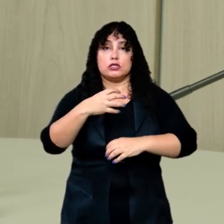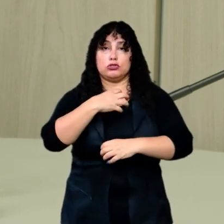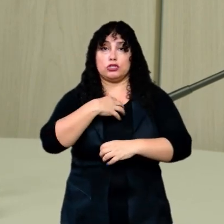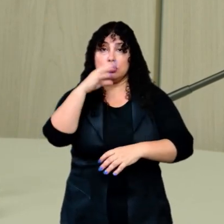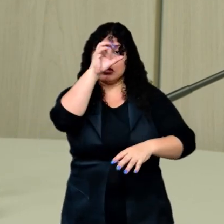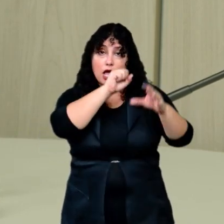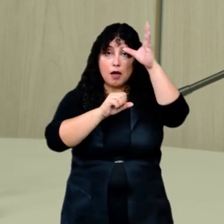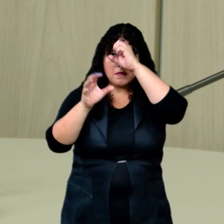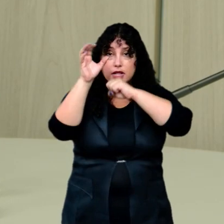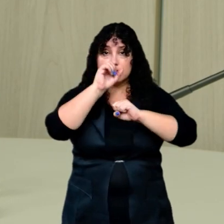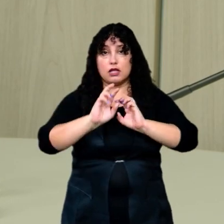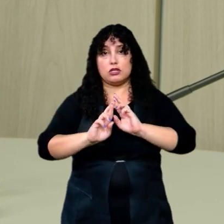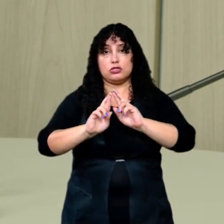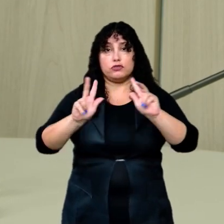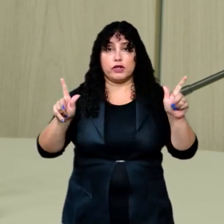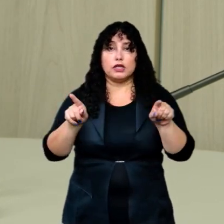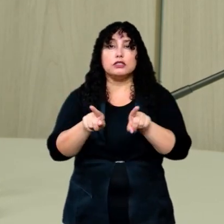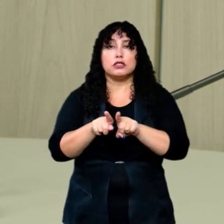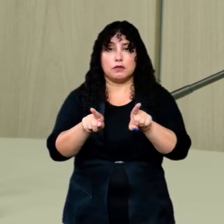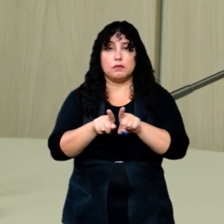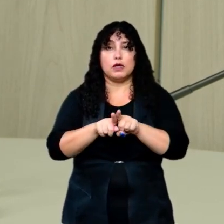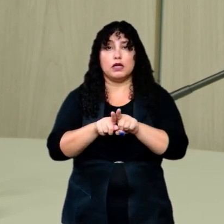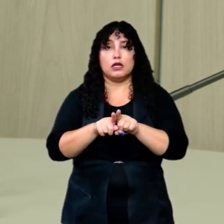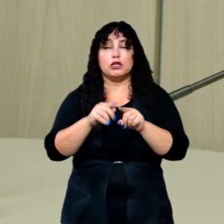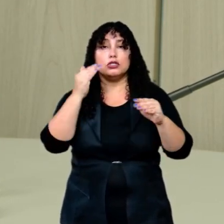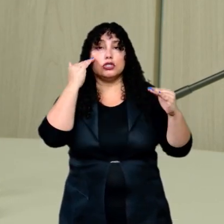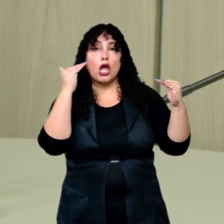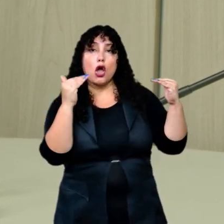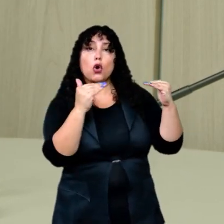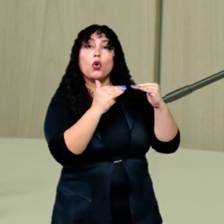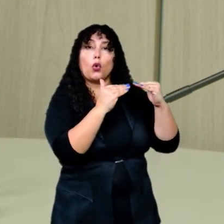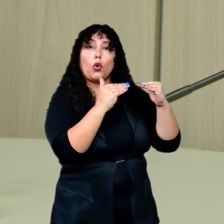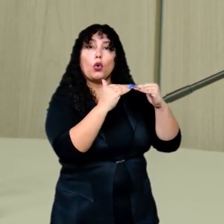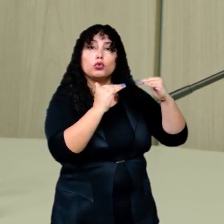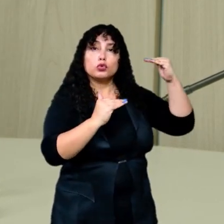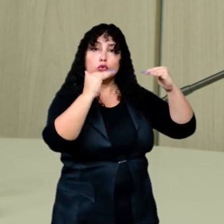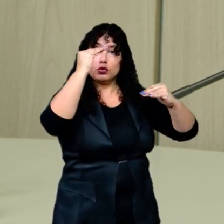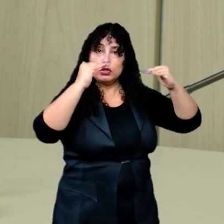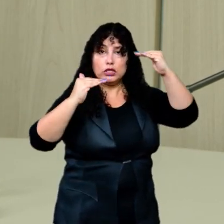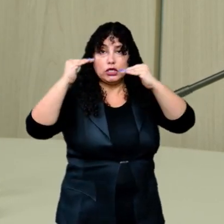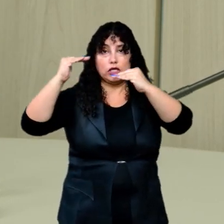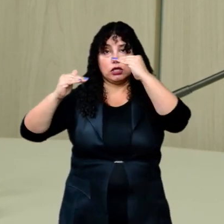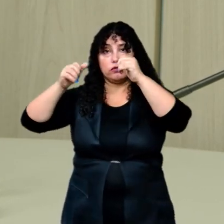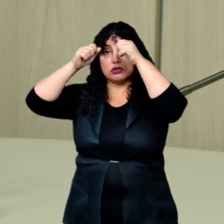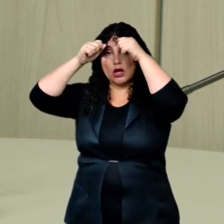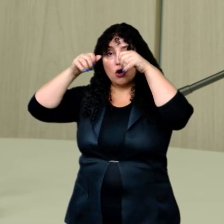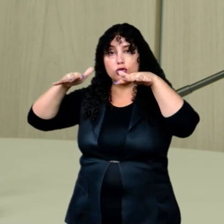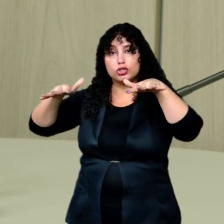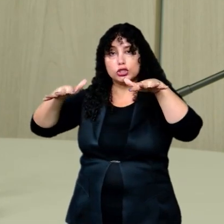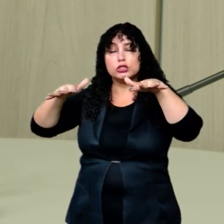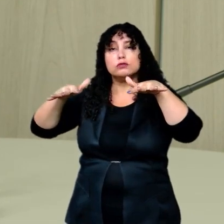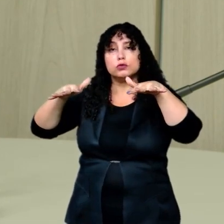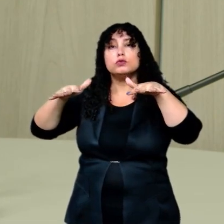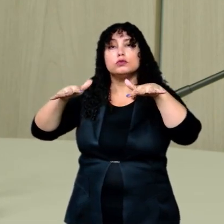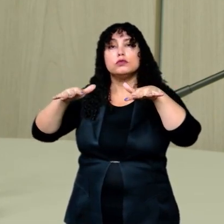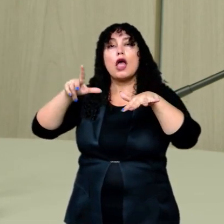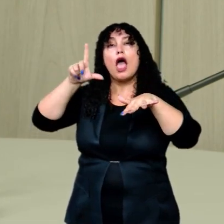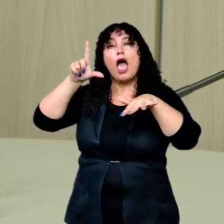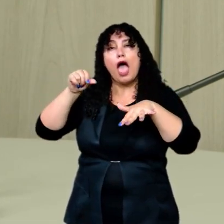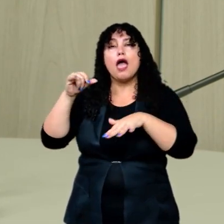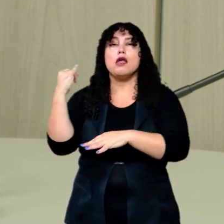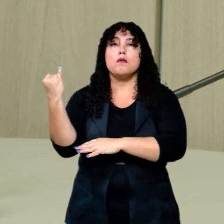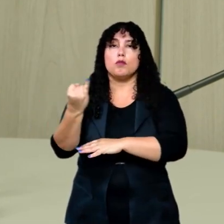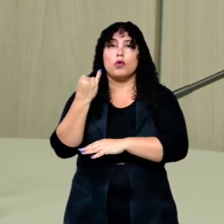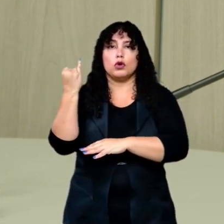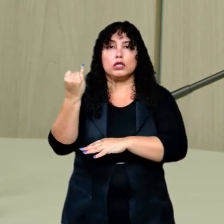de aprendizagem é diferente também, Sim. de acordo com o nível do autismo, né? Então, isso Isso. é bem